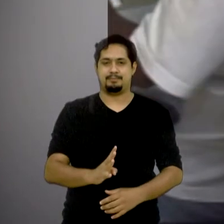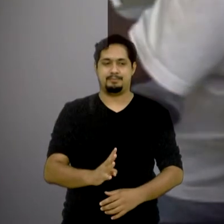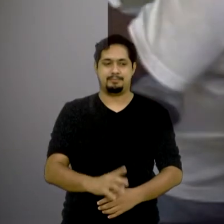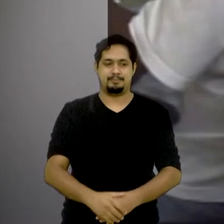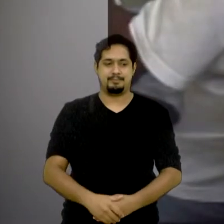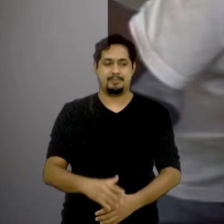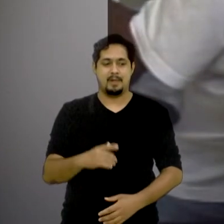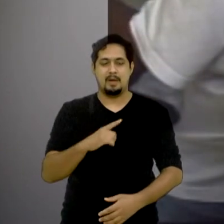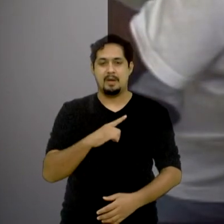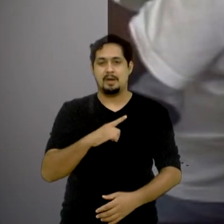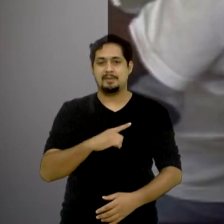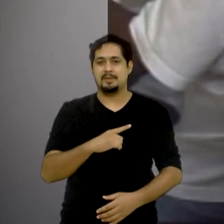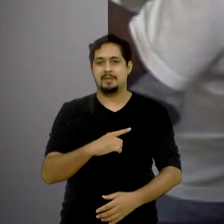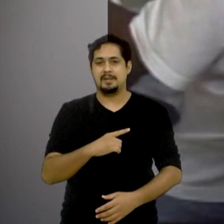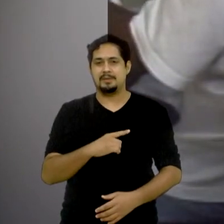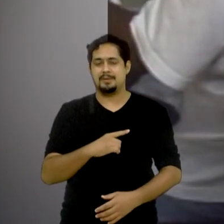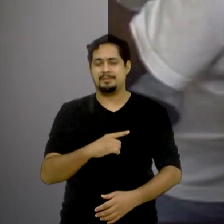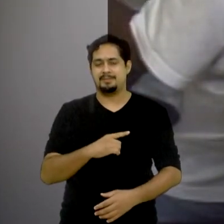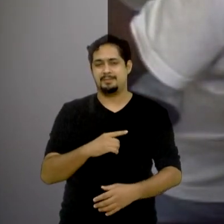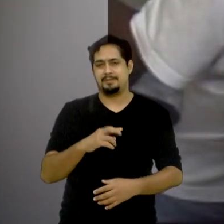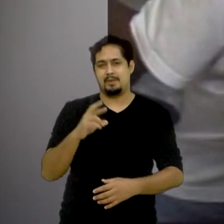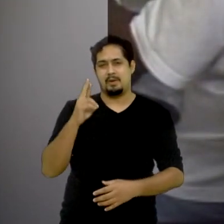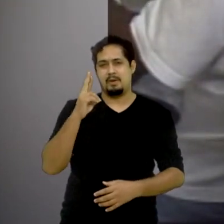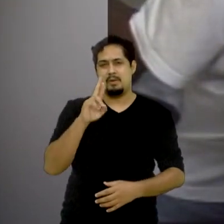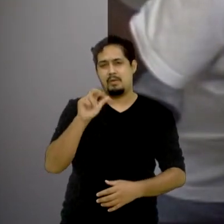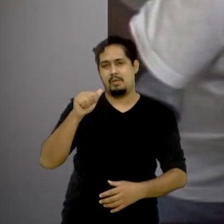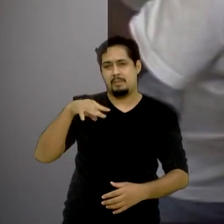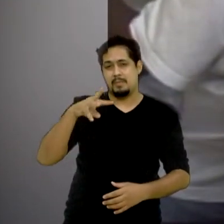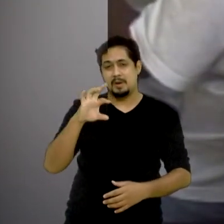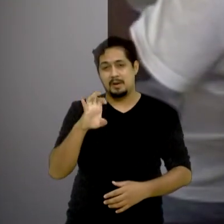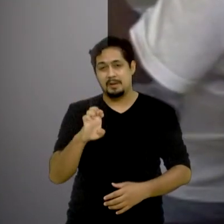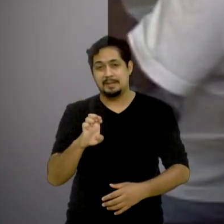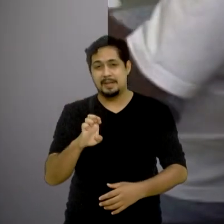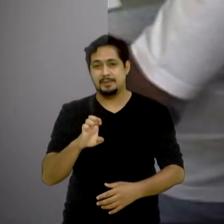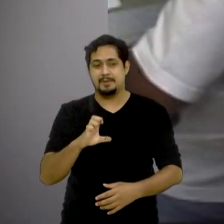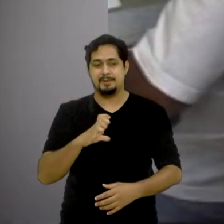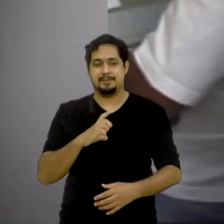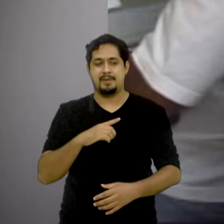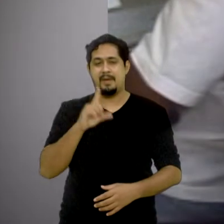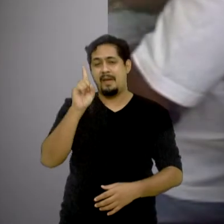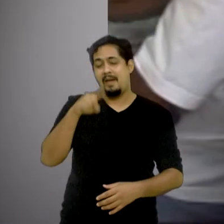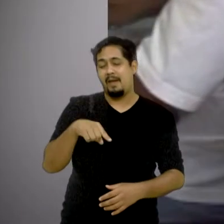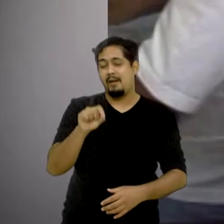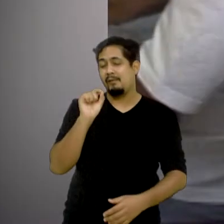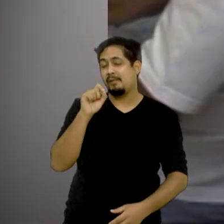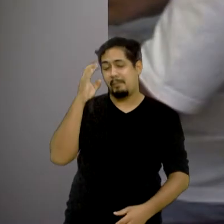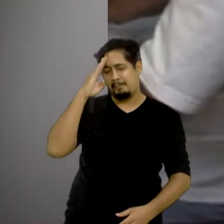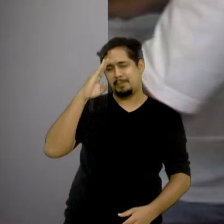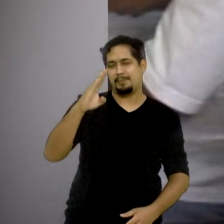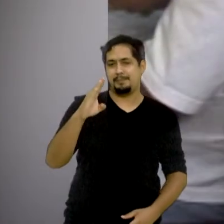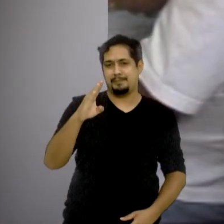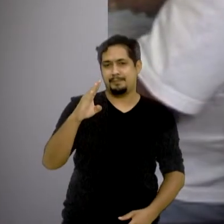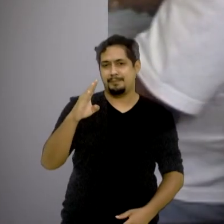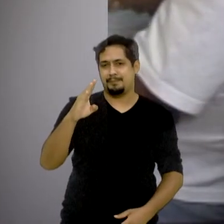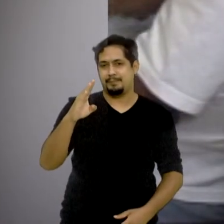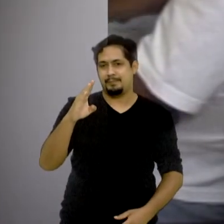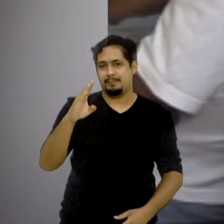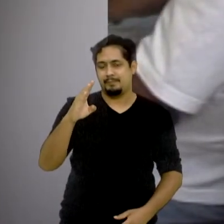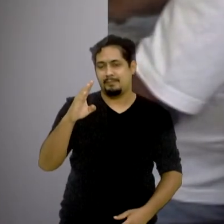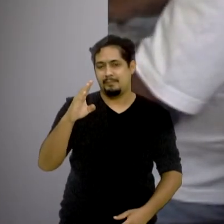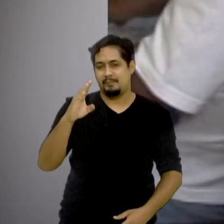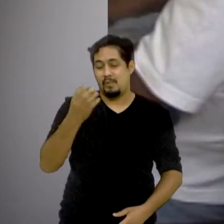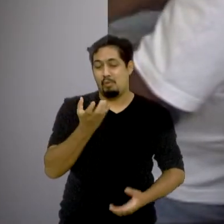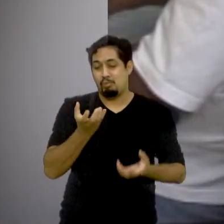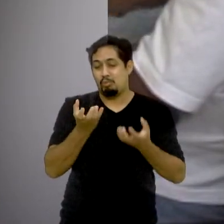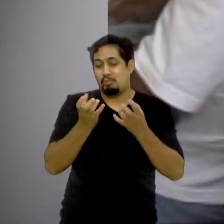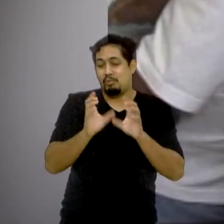força desse romance de Gonçalves Dias e Ana Amélia está, principalmente, na recusa da mão